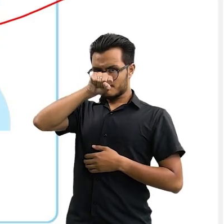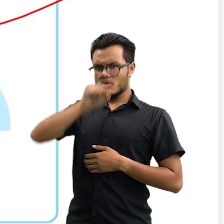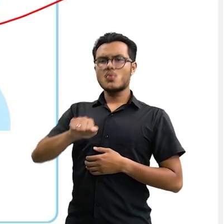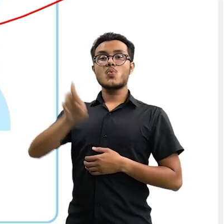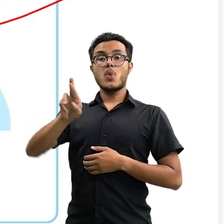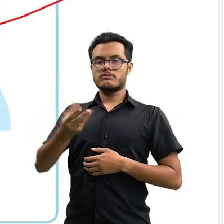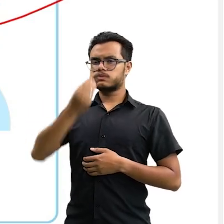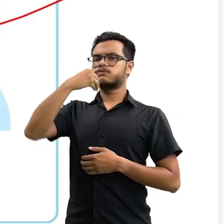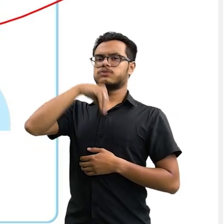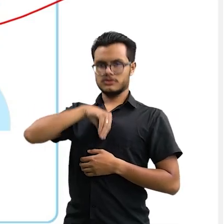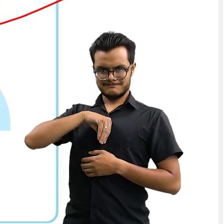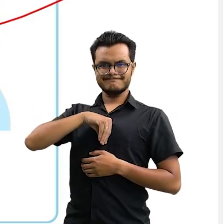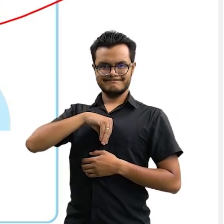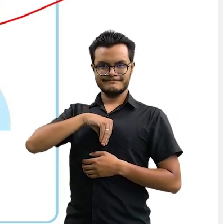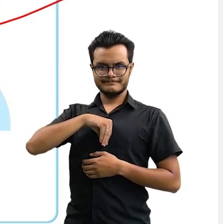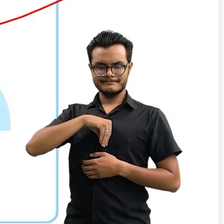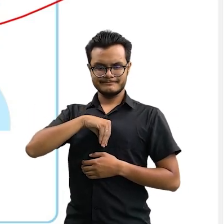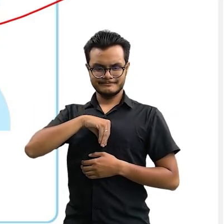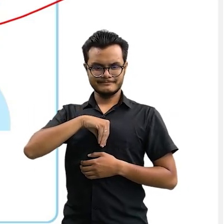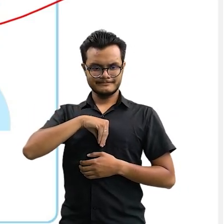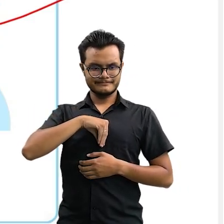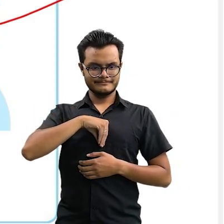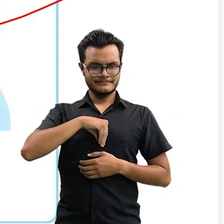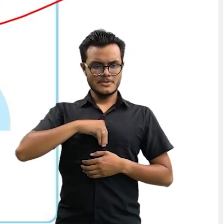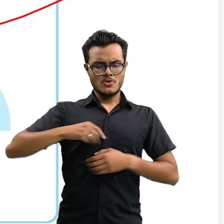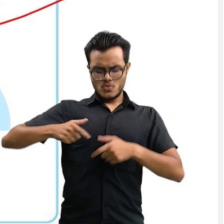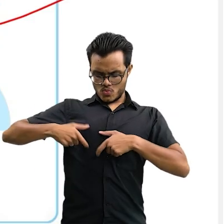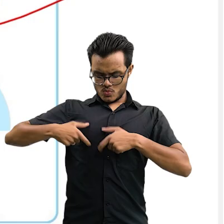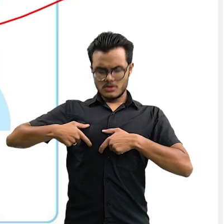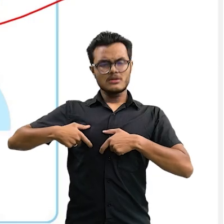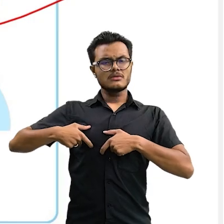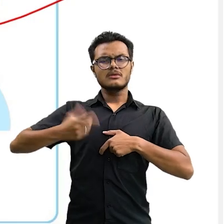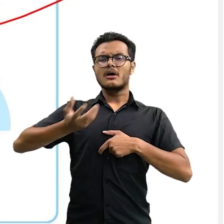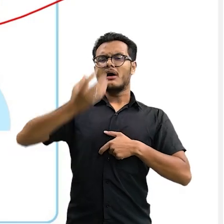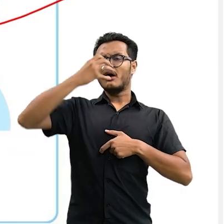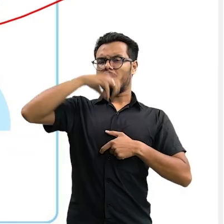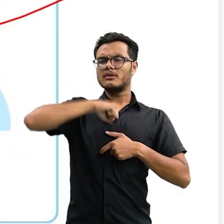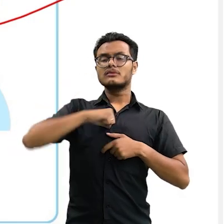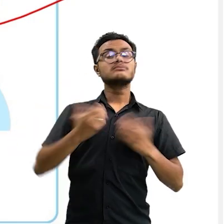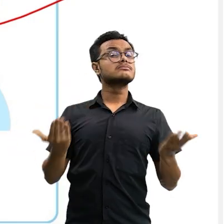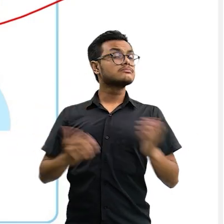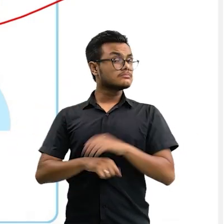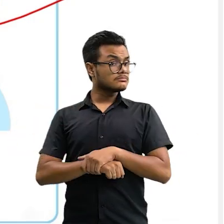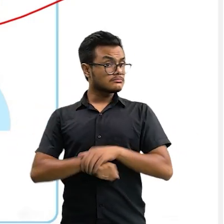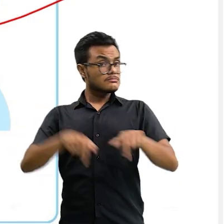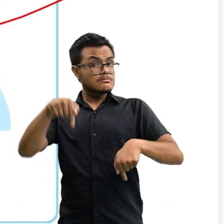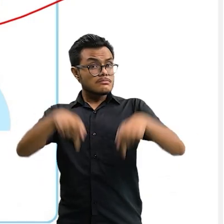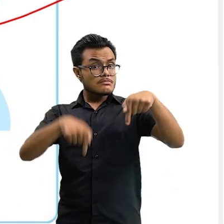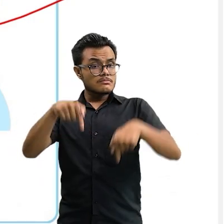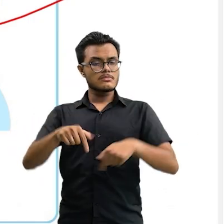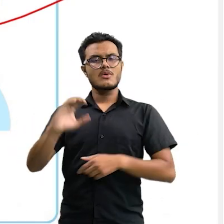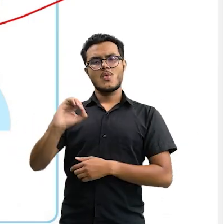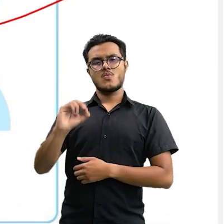entra. Quando o ar entra, ele está trazendo muito o que, gente?